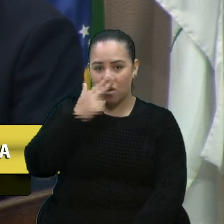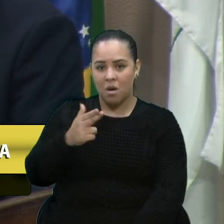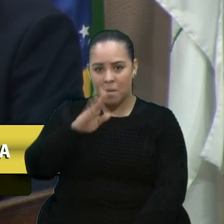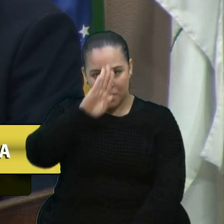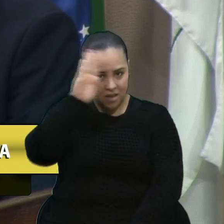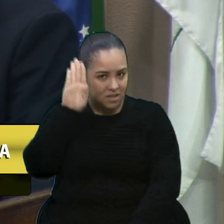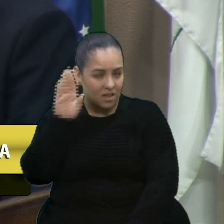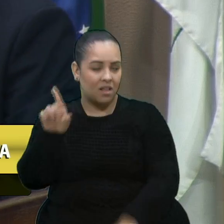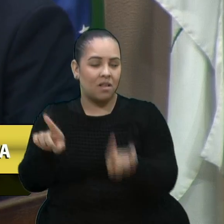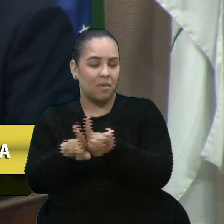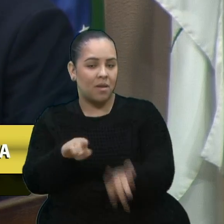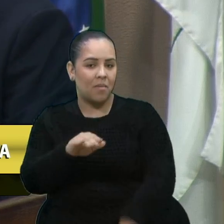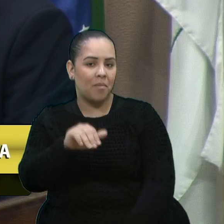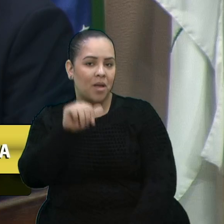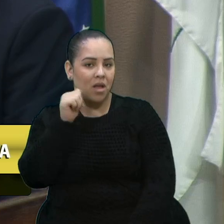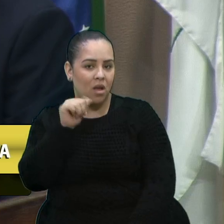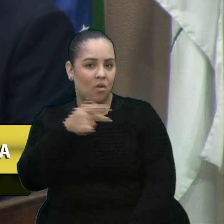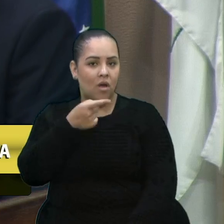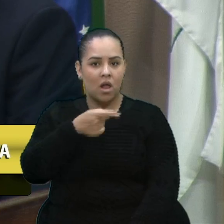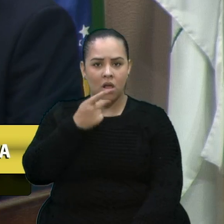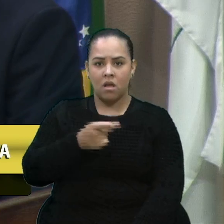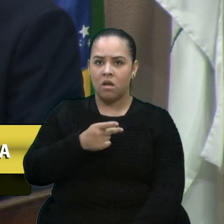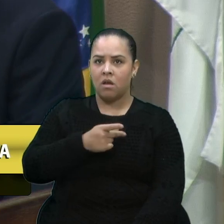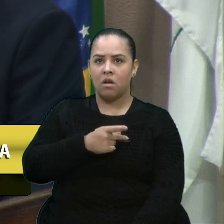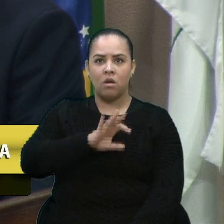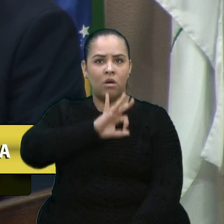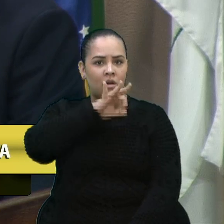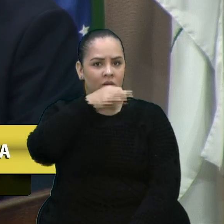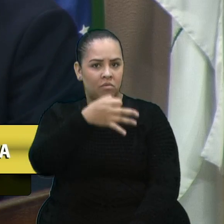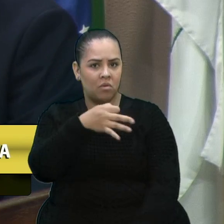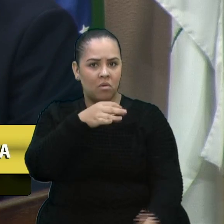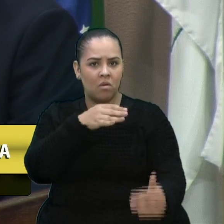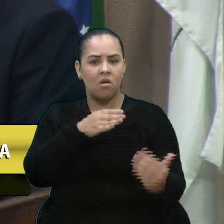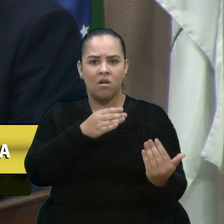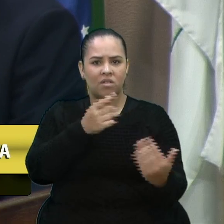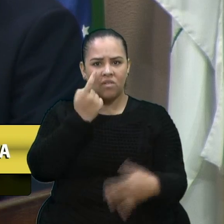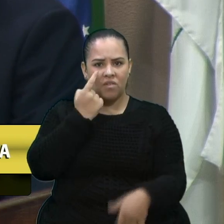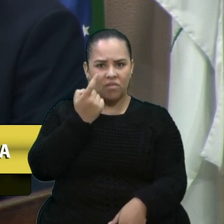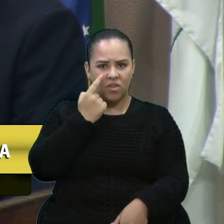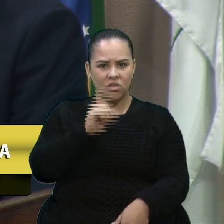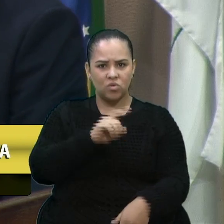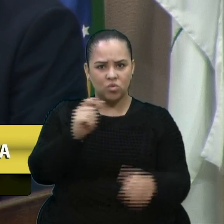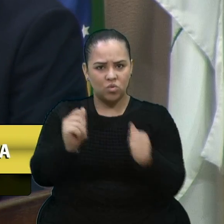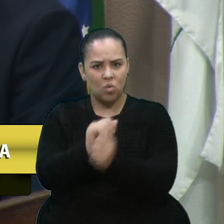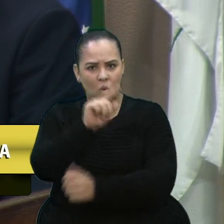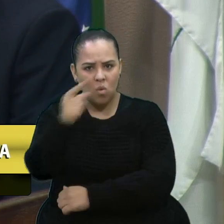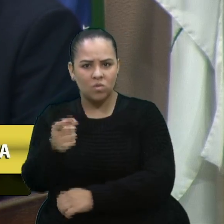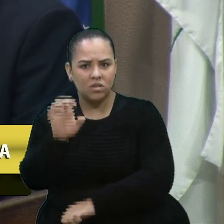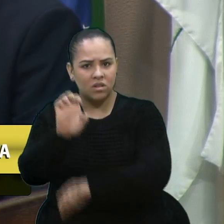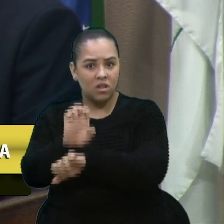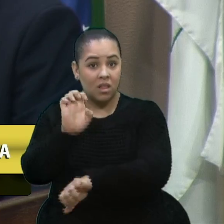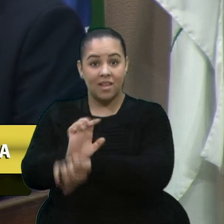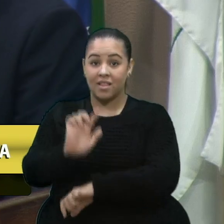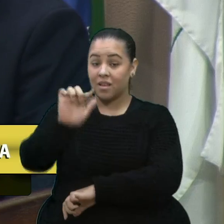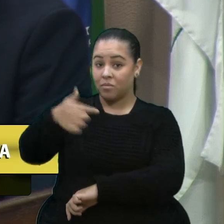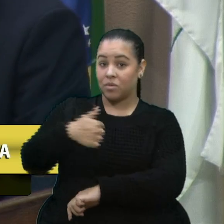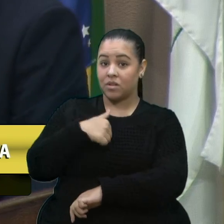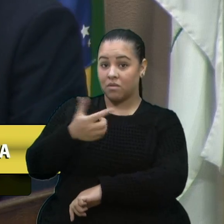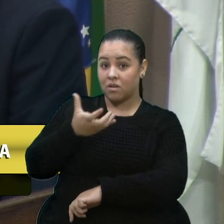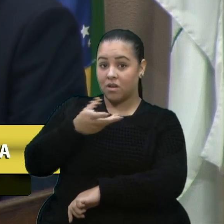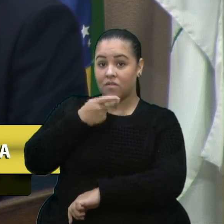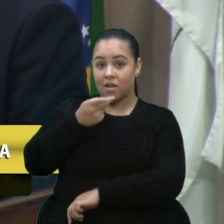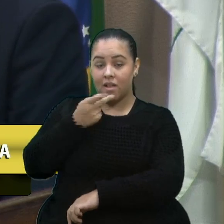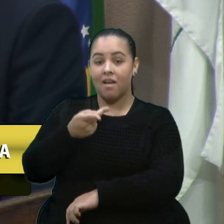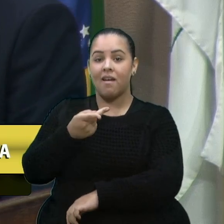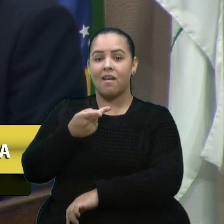falaram, é uma exorbitância comparado com outros estados, né? Depois eu quero deixar também dito essa ideia,